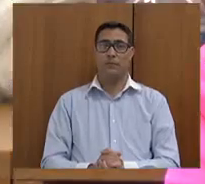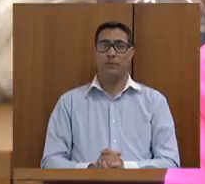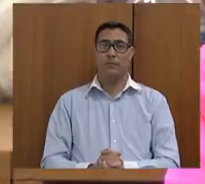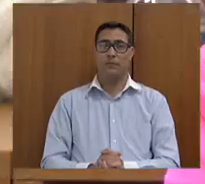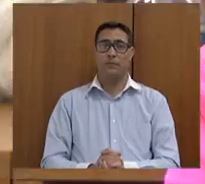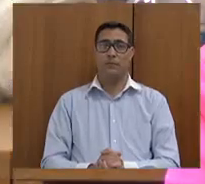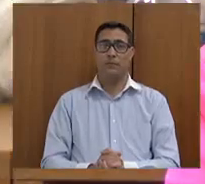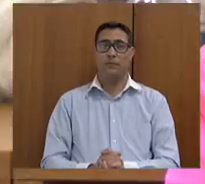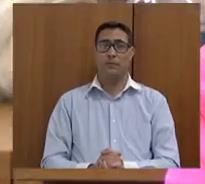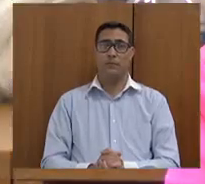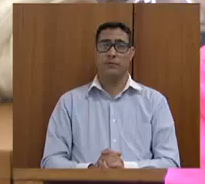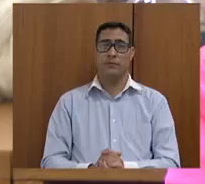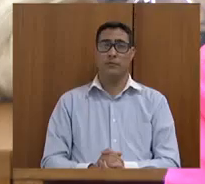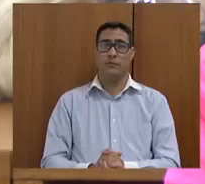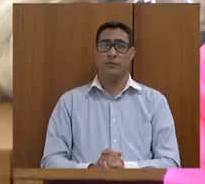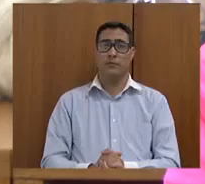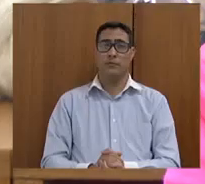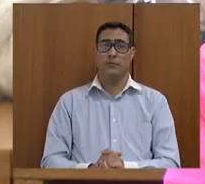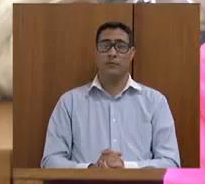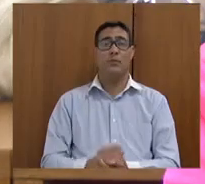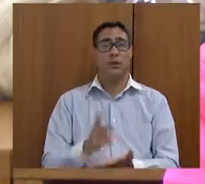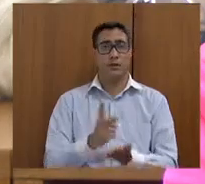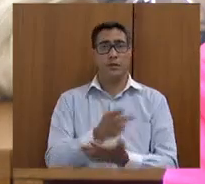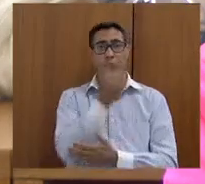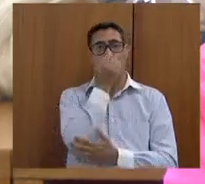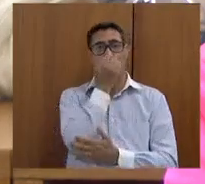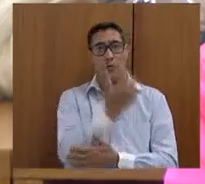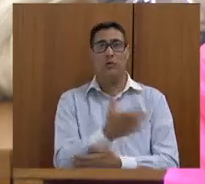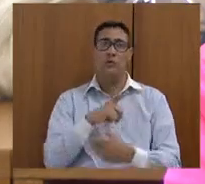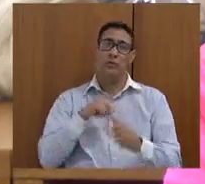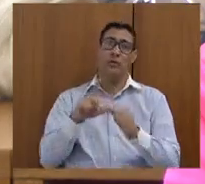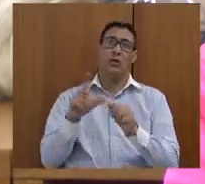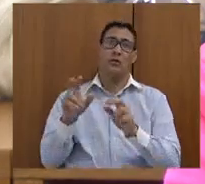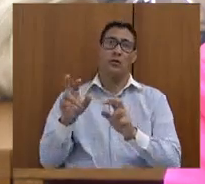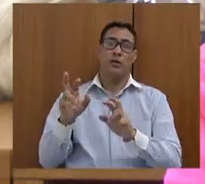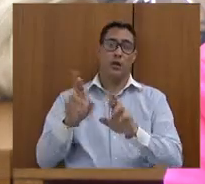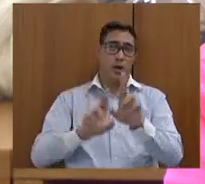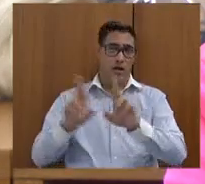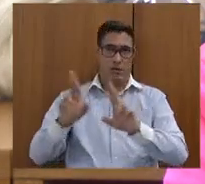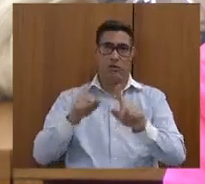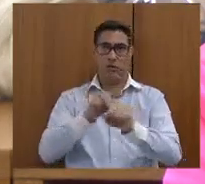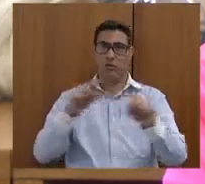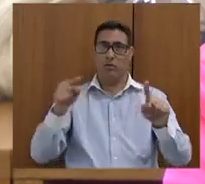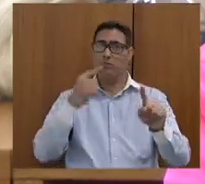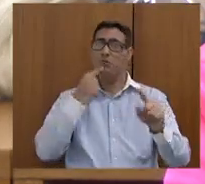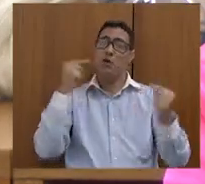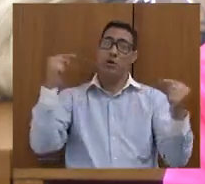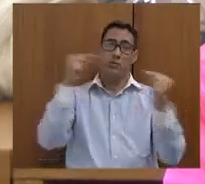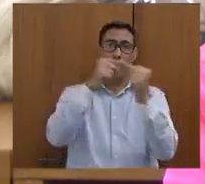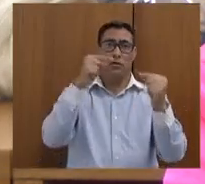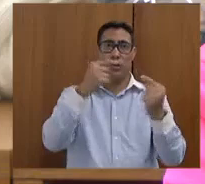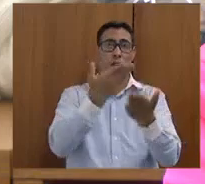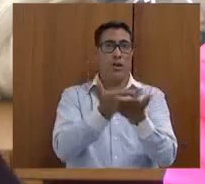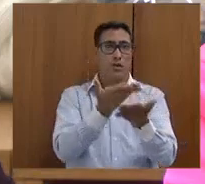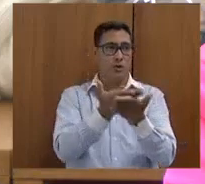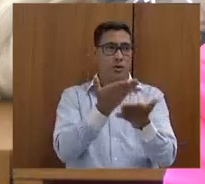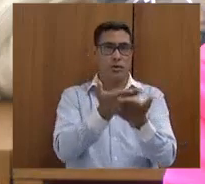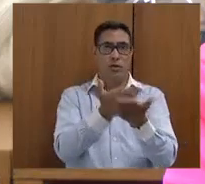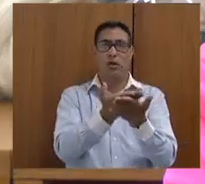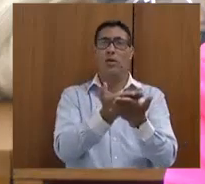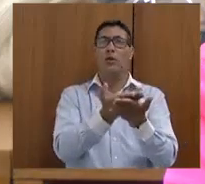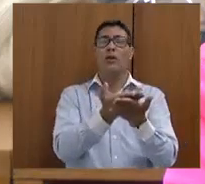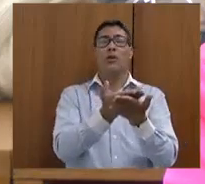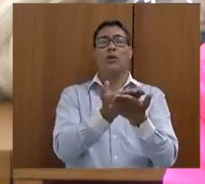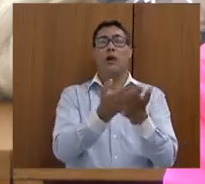bom É sempre bom gente a gente fazer uma correlação né o que eu vou começar a falar do ponto da assistente estudantil de fato